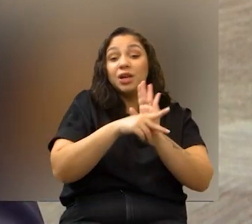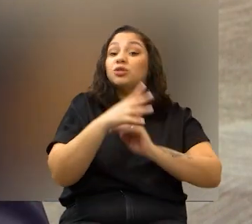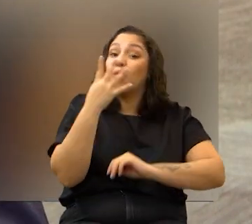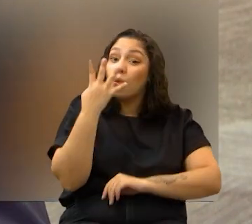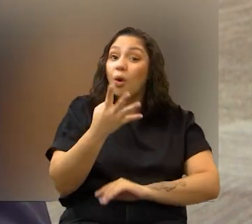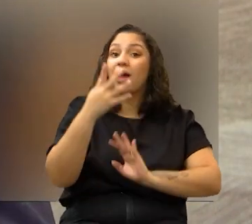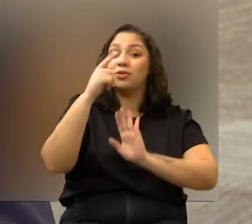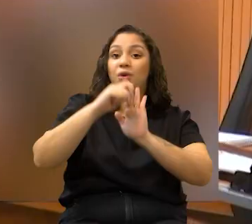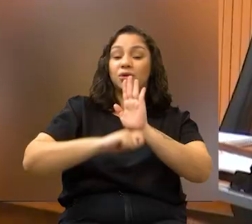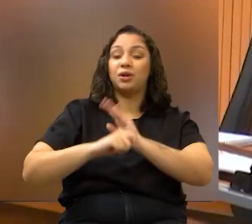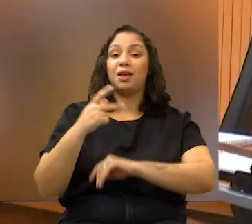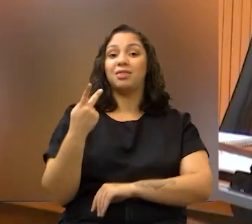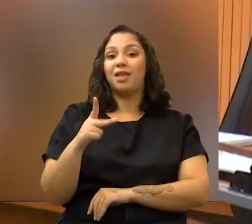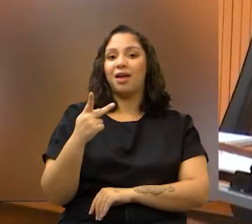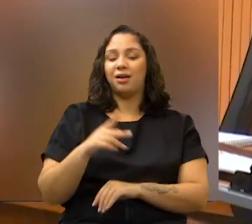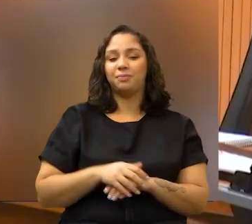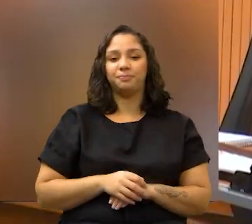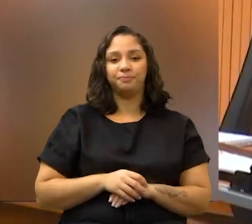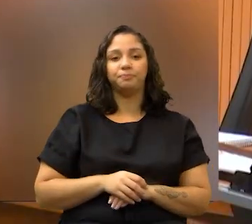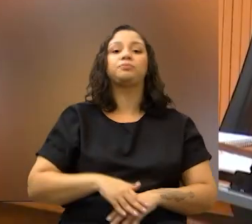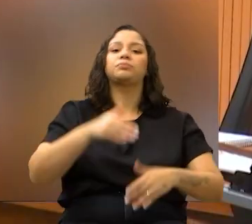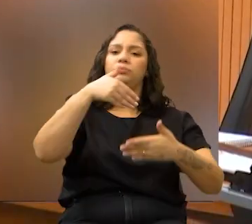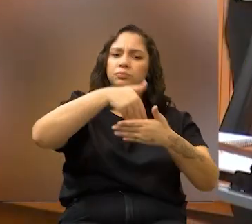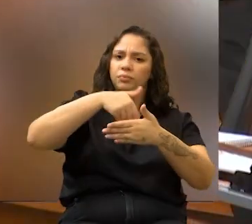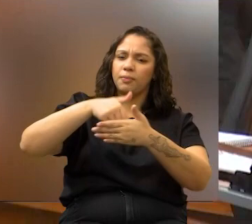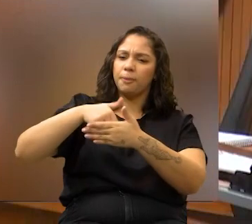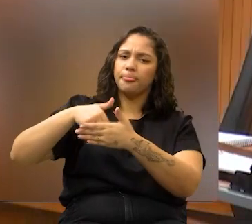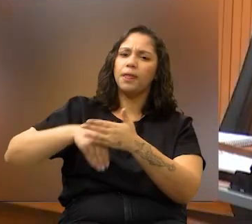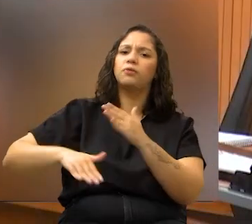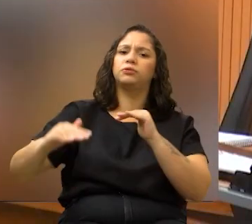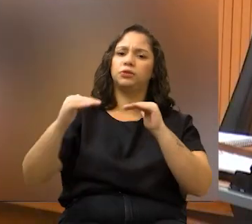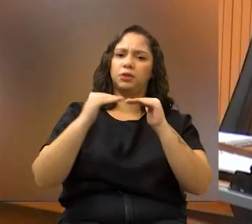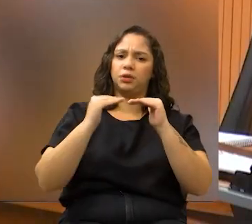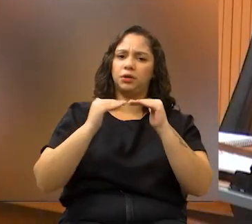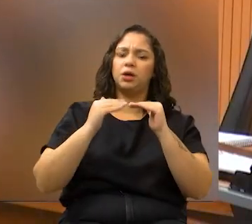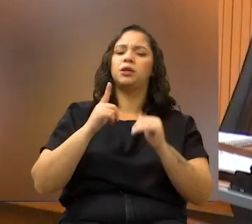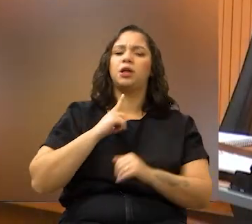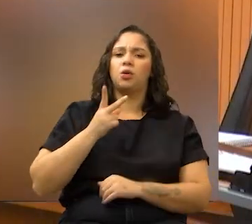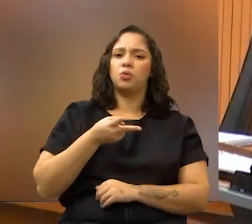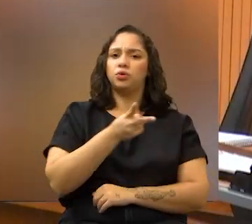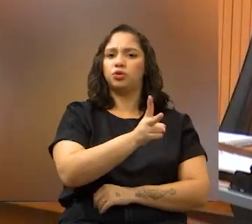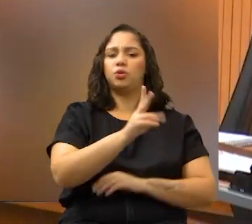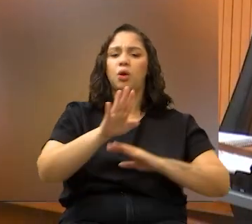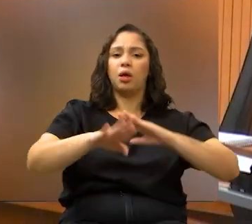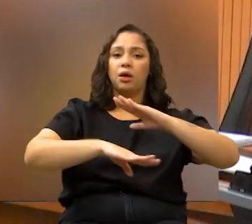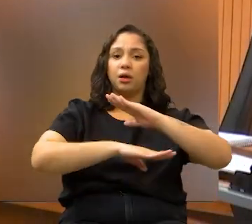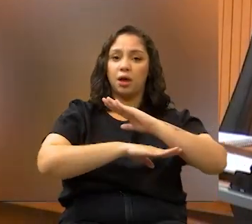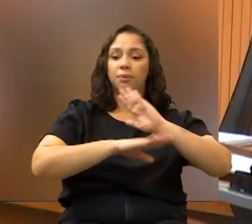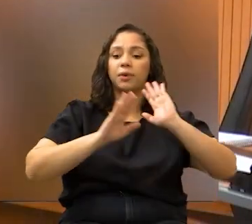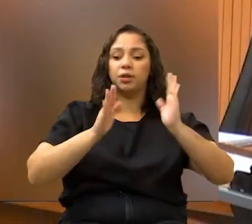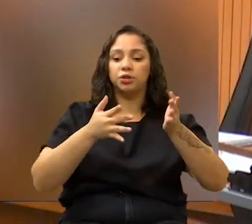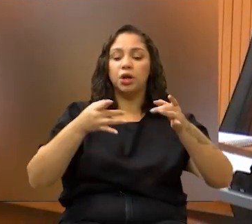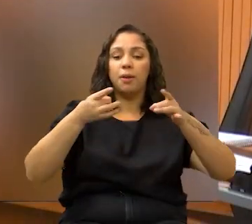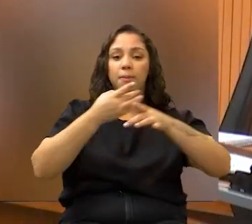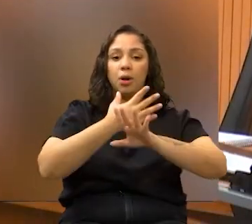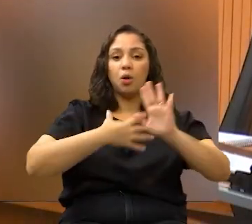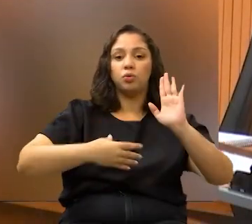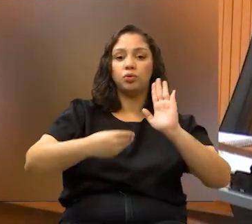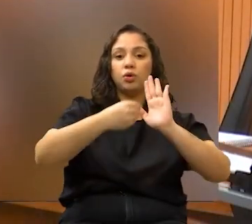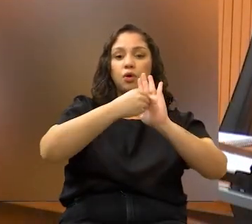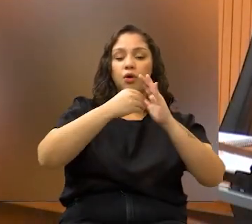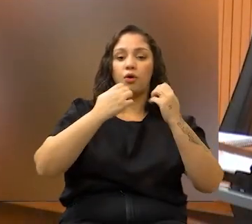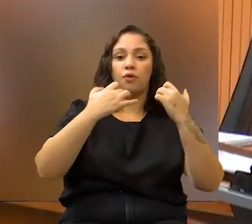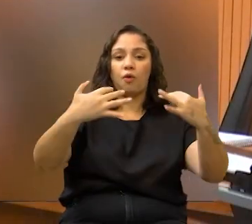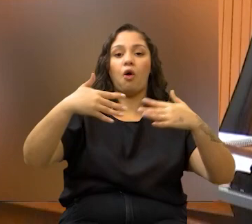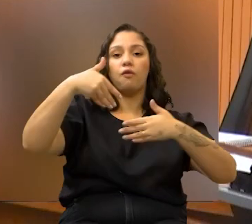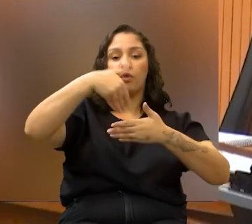4 foram relatoria dela. Com votos favoráveis, 6 matérias seguem tramitando na Câmara e estão prontas para entrar na pauta de